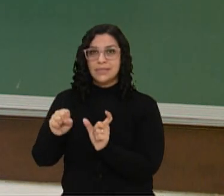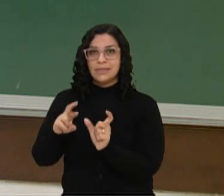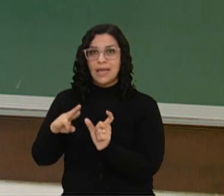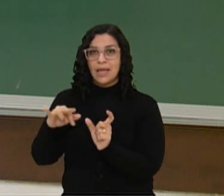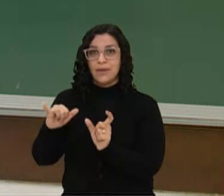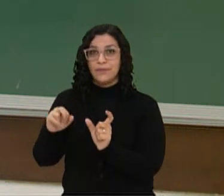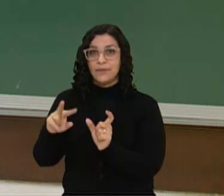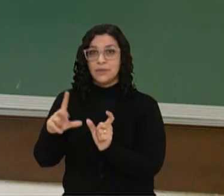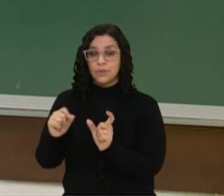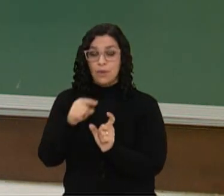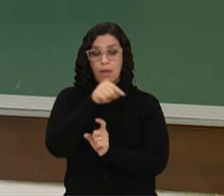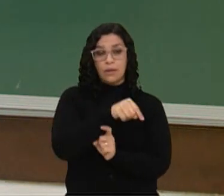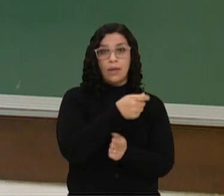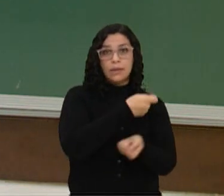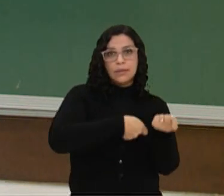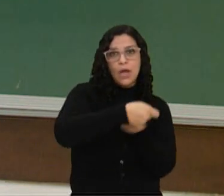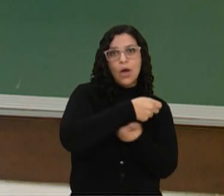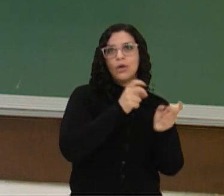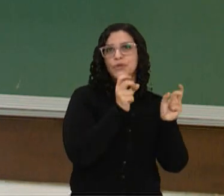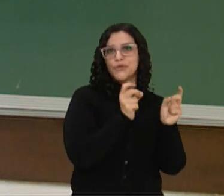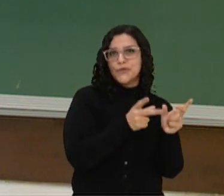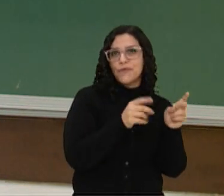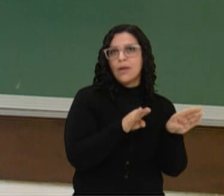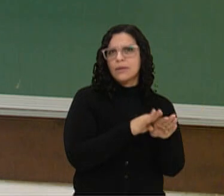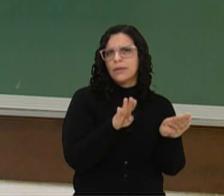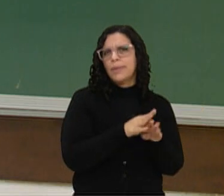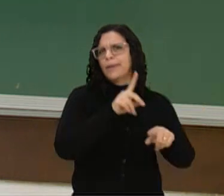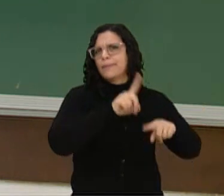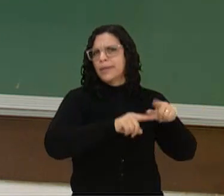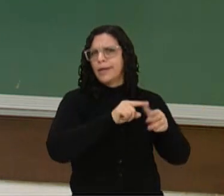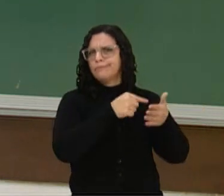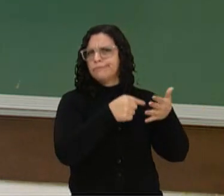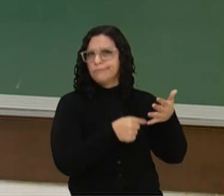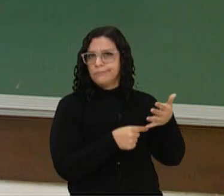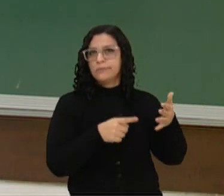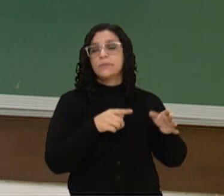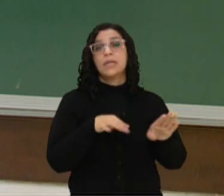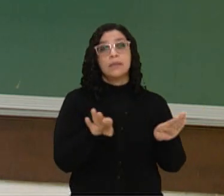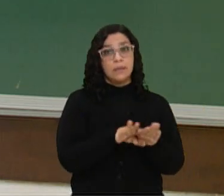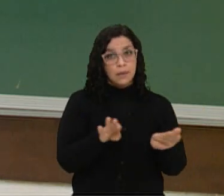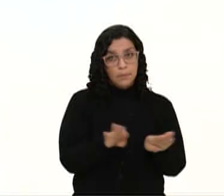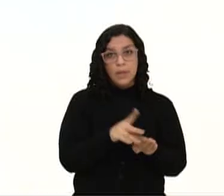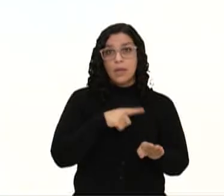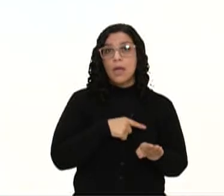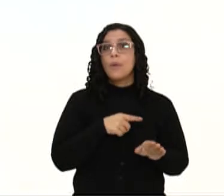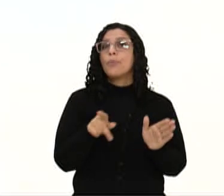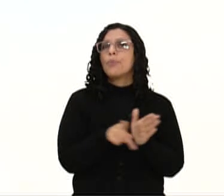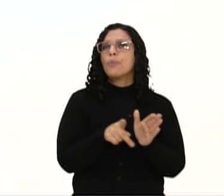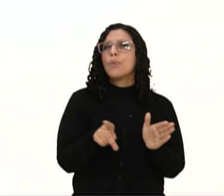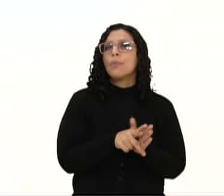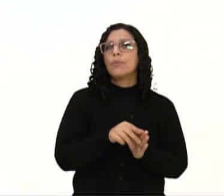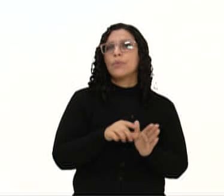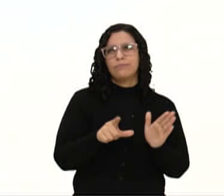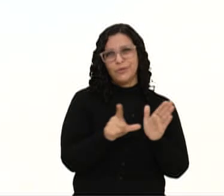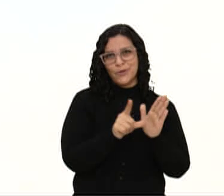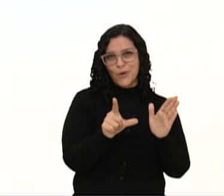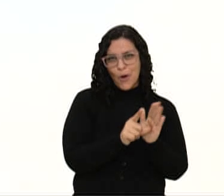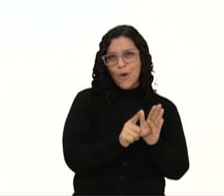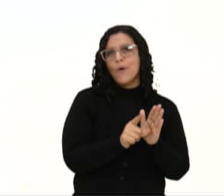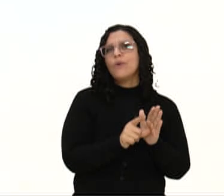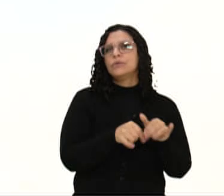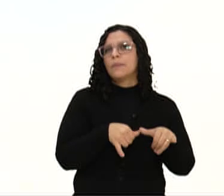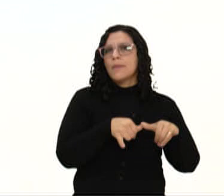negociação de comprar ou vender gêneros, bens, mercadorias. Também se dá o nome de comércio a qualquer